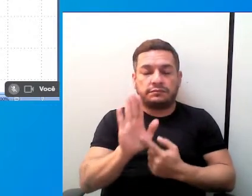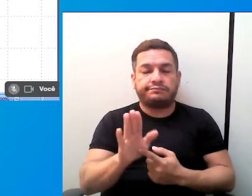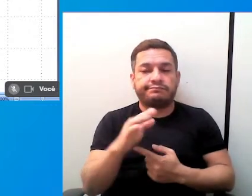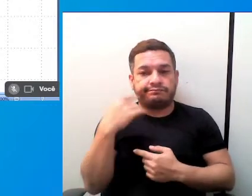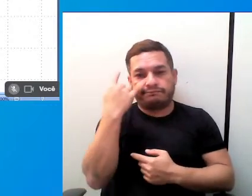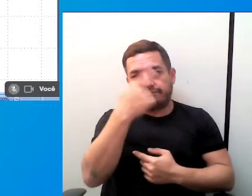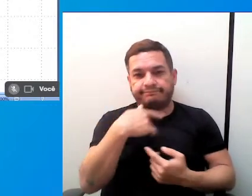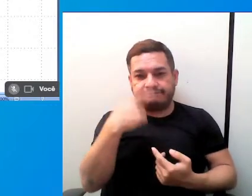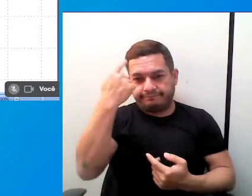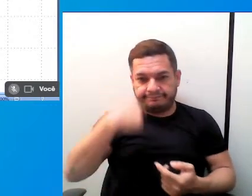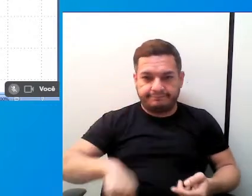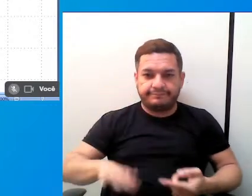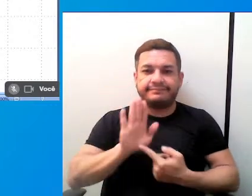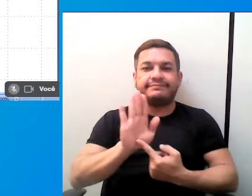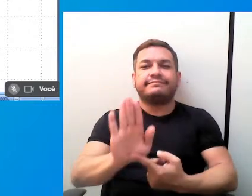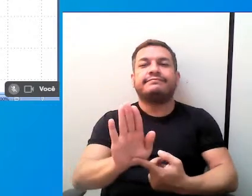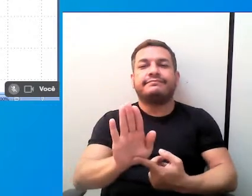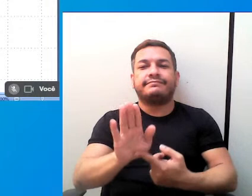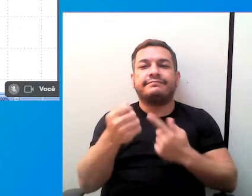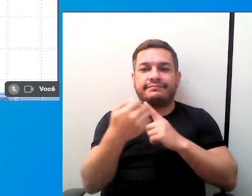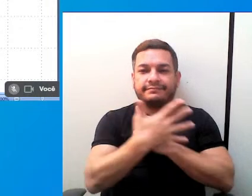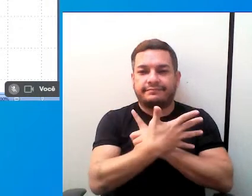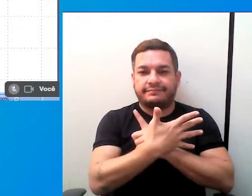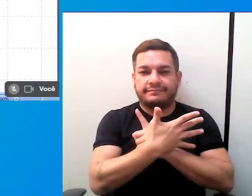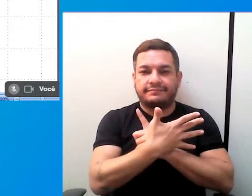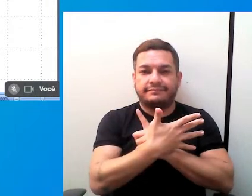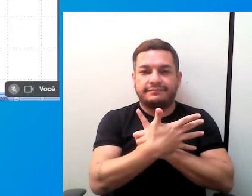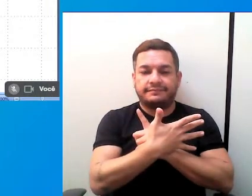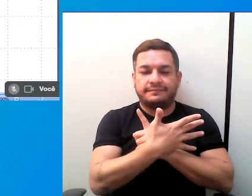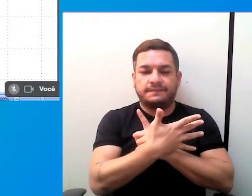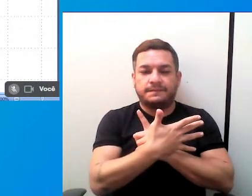cara lá, fazer a extensão mesmo, e não apenas